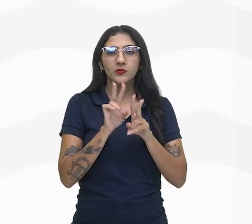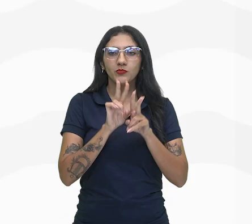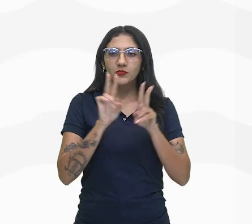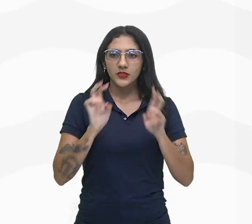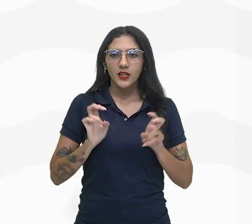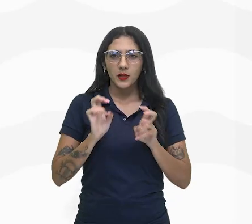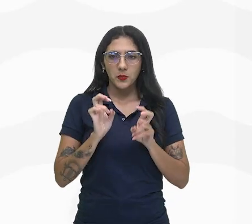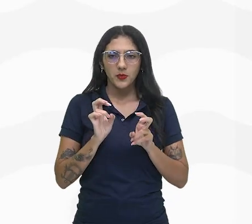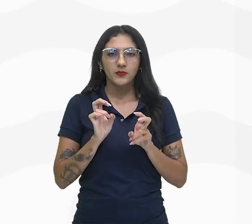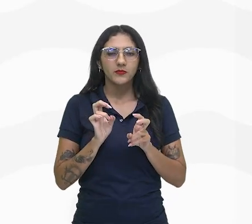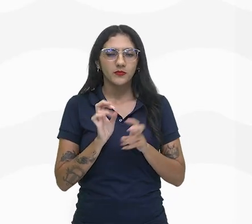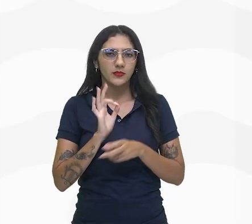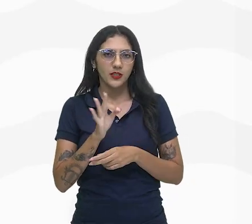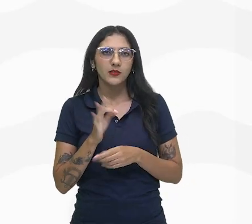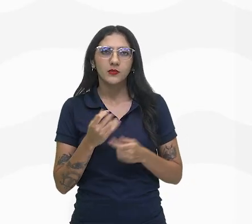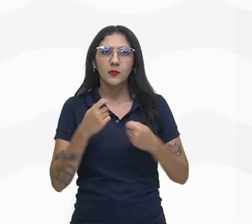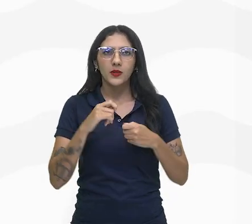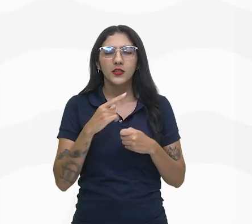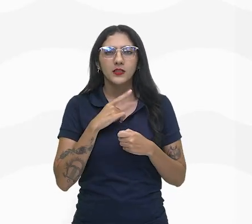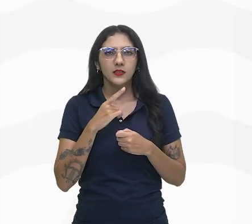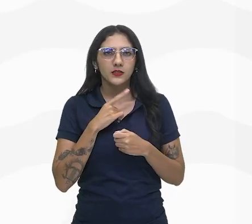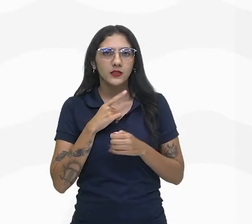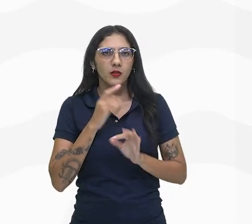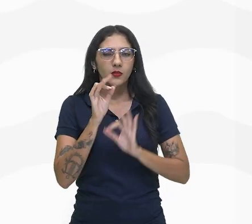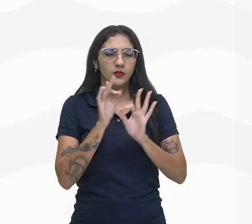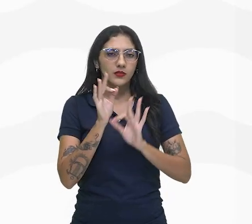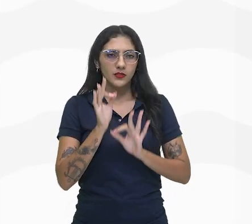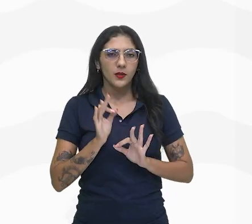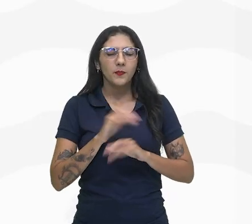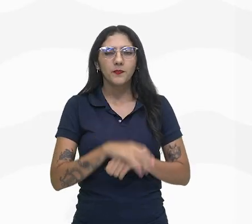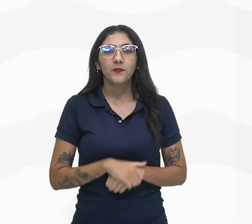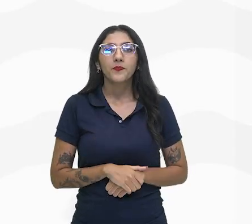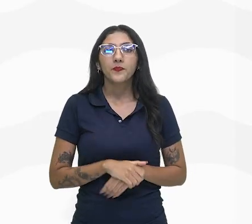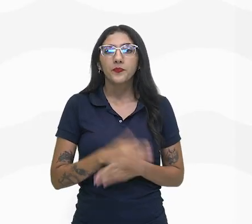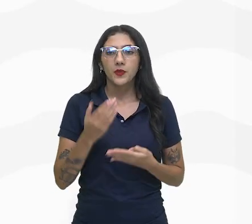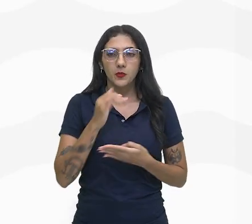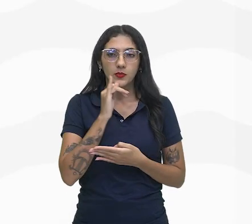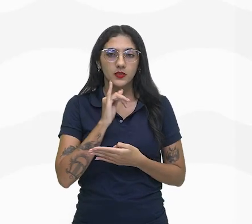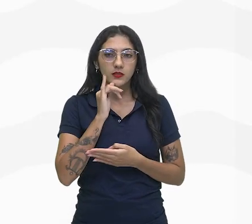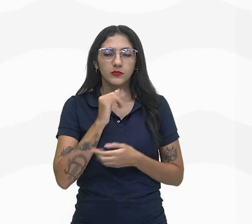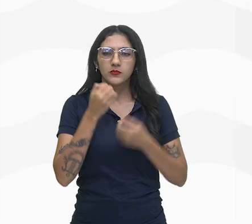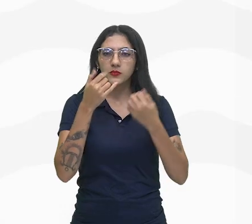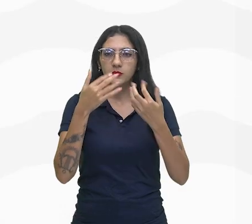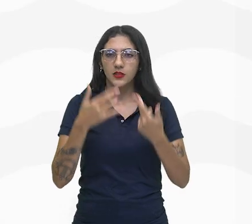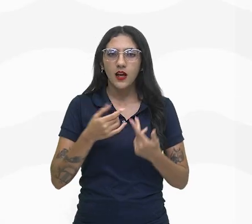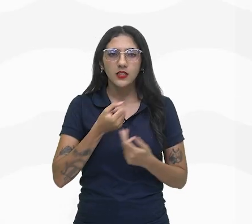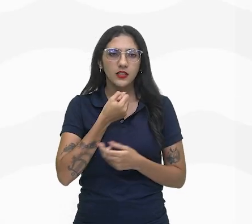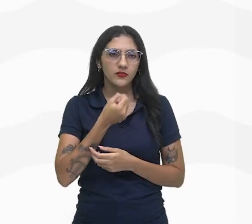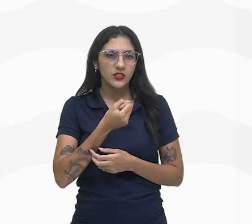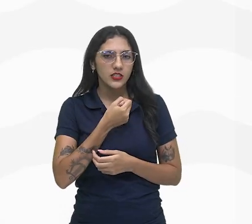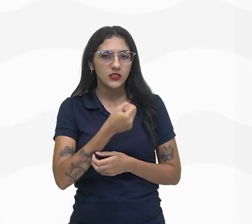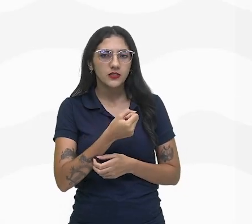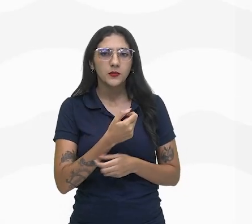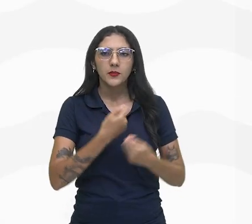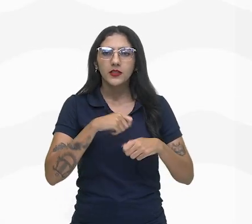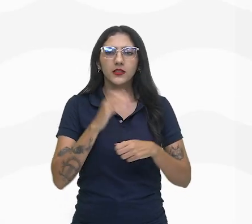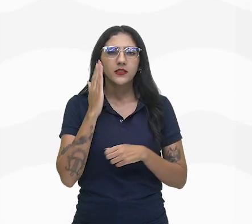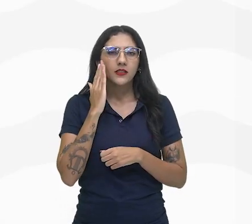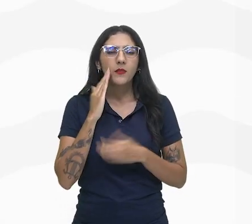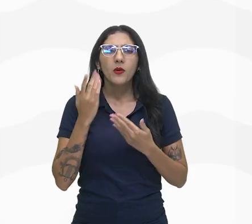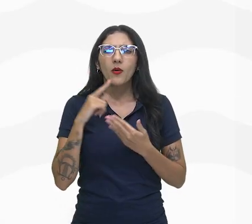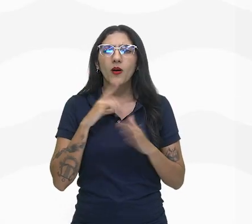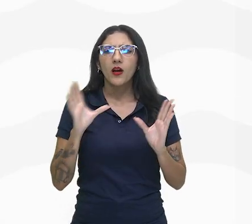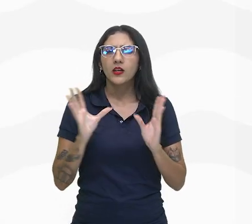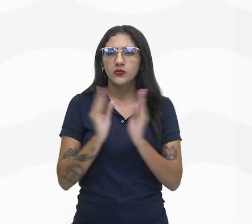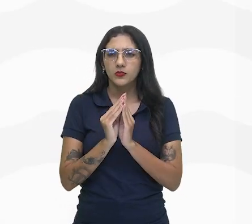entrevista vai ali, digamos, pegar e vai trabalhar esse tema. Então, quando a gente vai dizer que existe uma entrevista, nós precisamos falar do resumo.